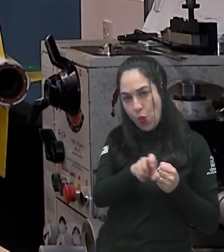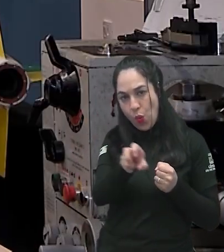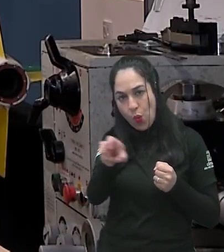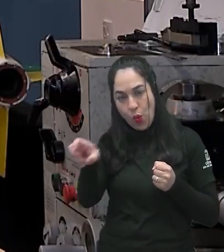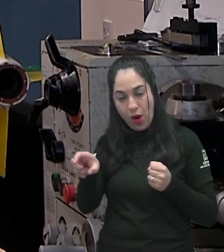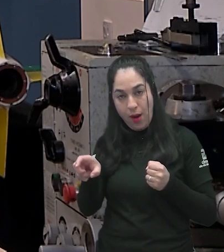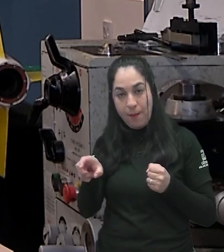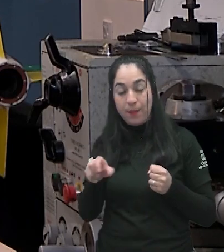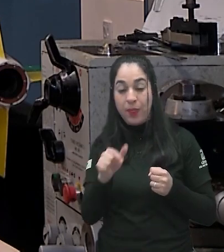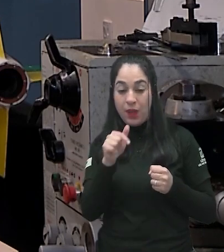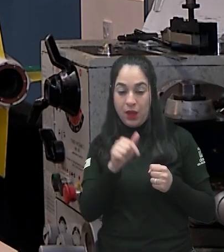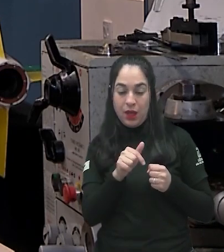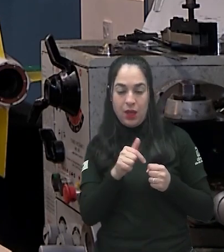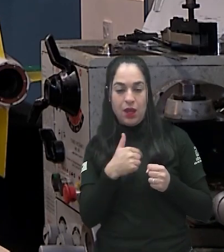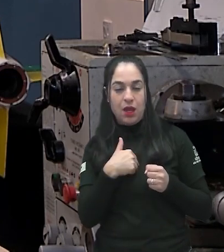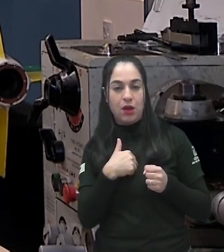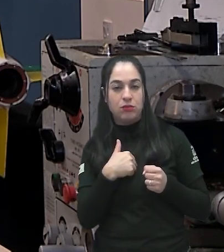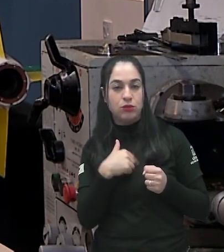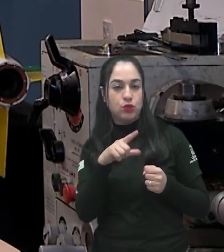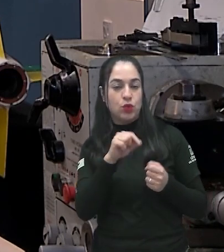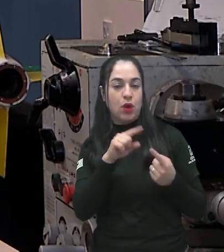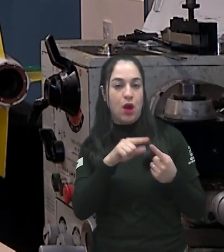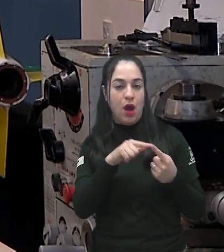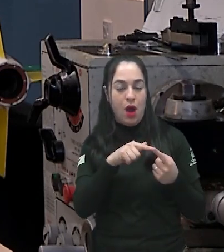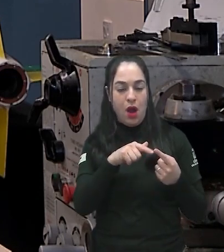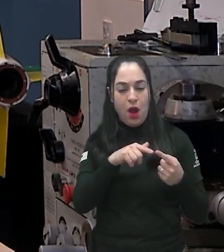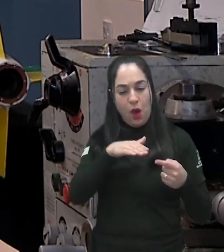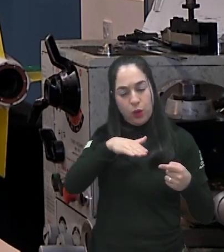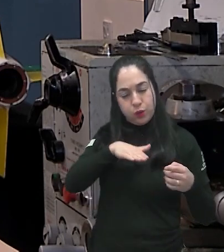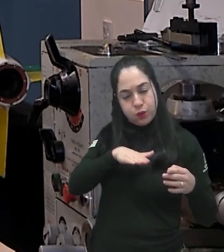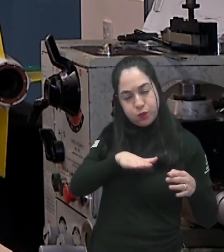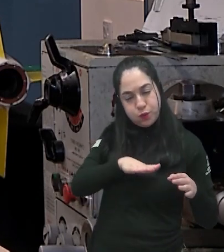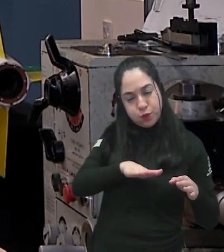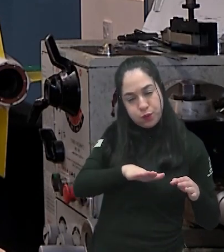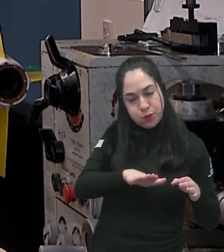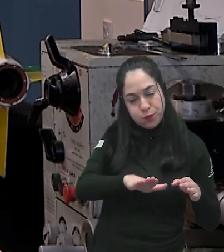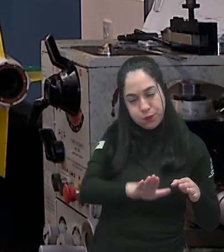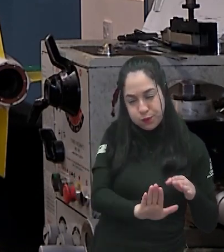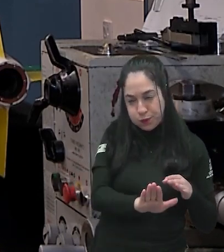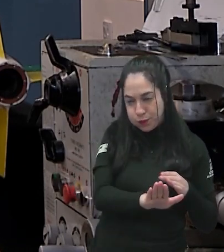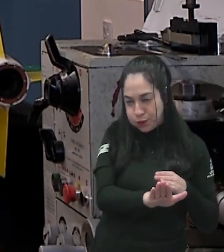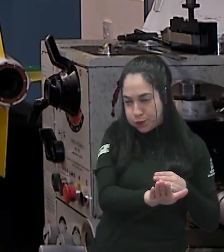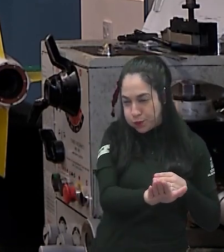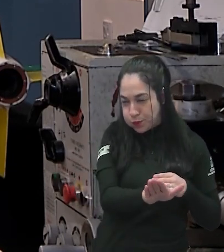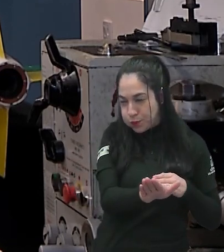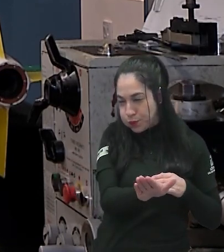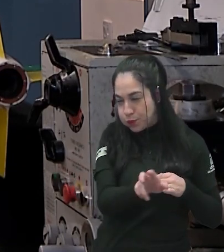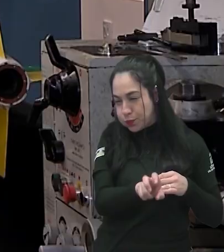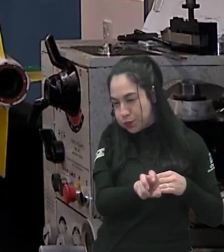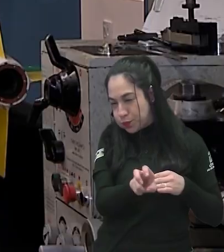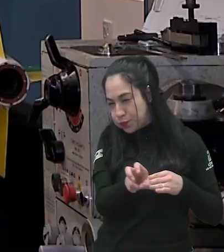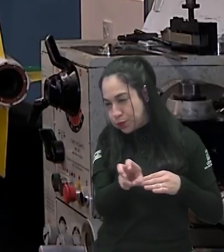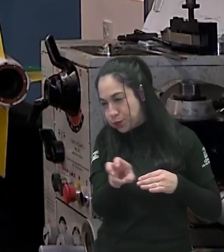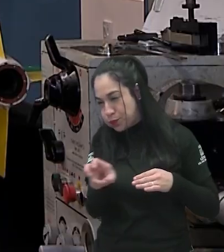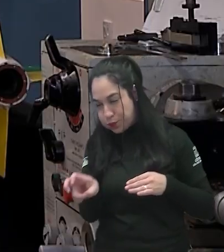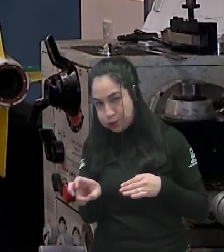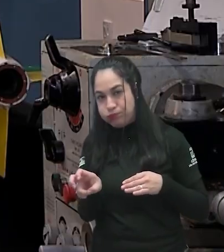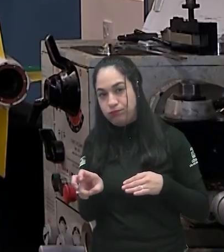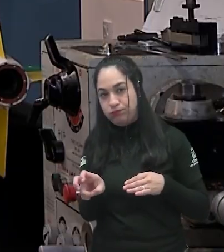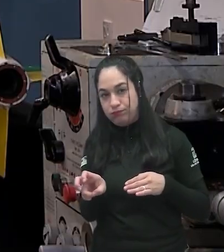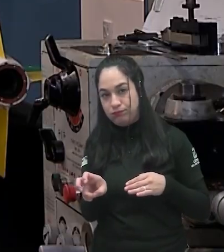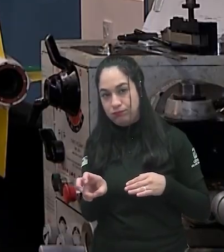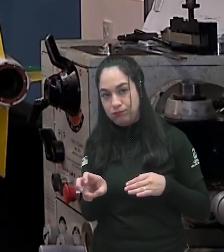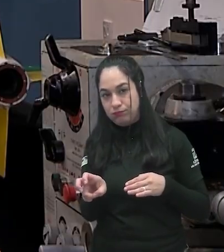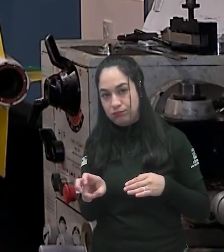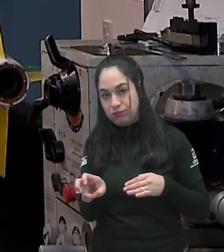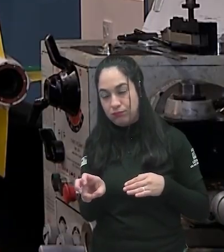está parado. Aí você, em uma das opções, você vai pisar no acelerador no máximo, o combustível vai acabar no meio do caminho, e aí o